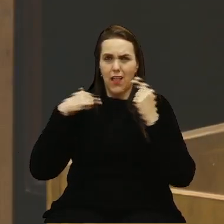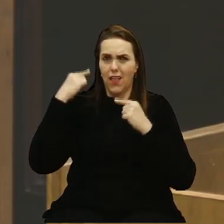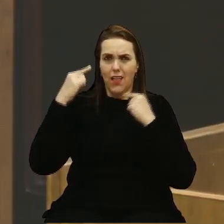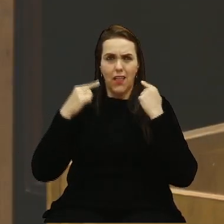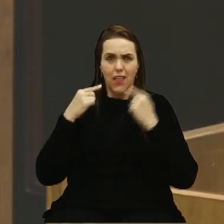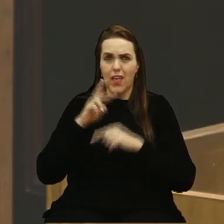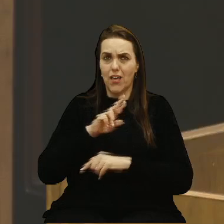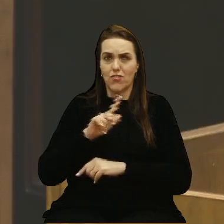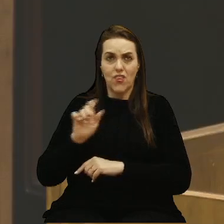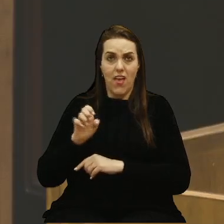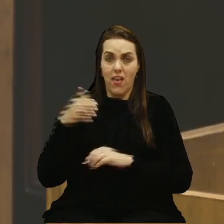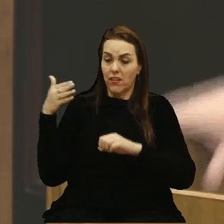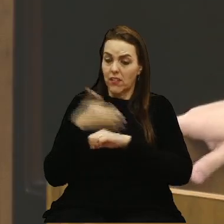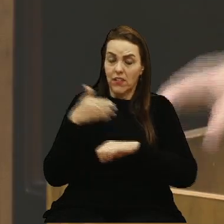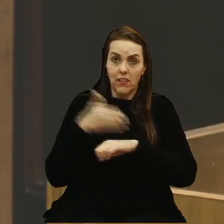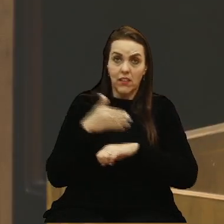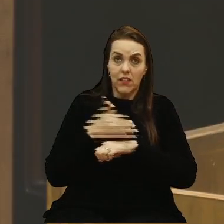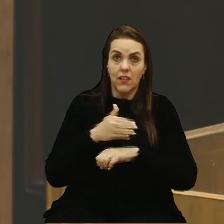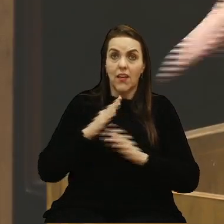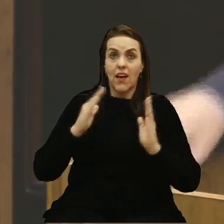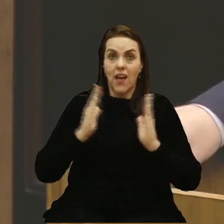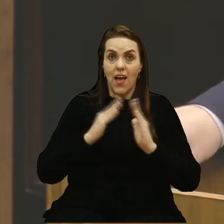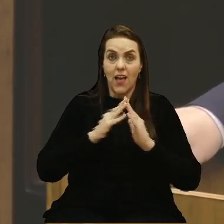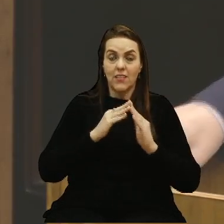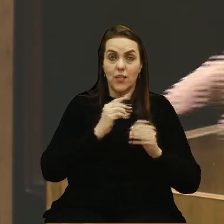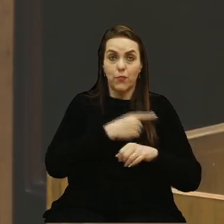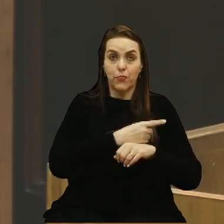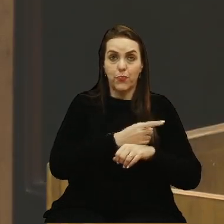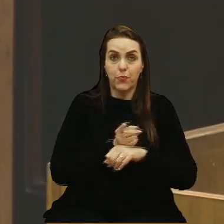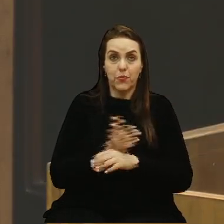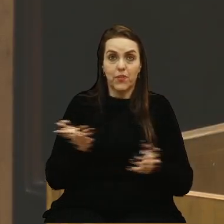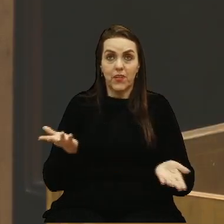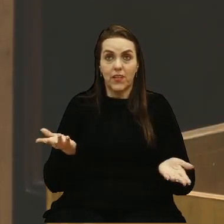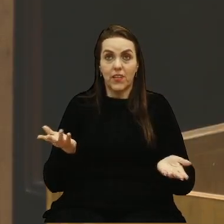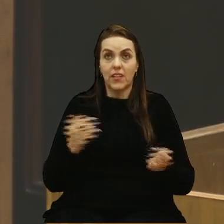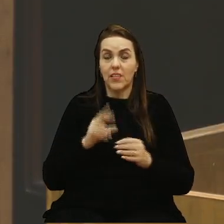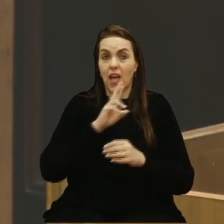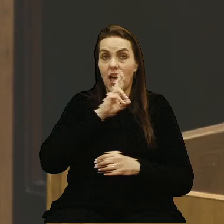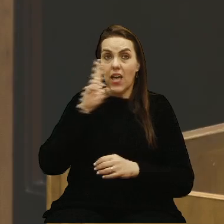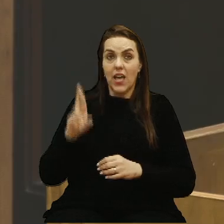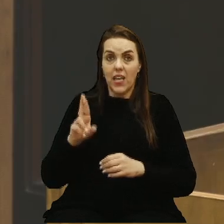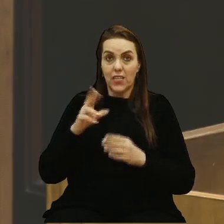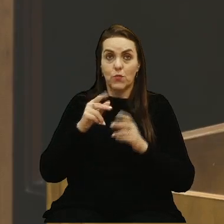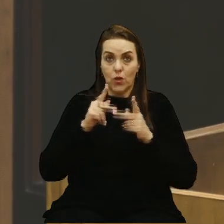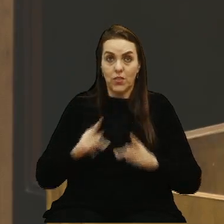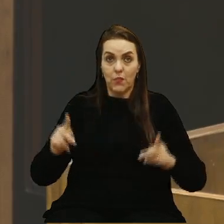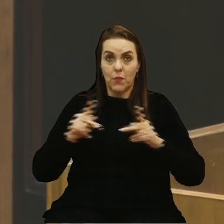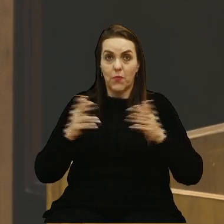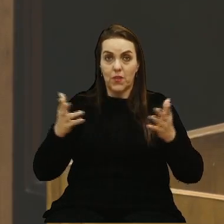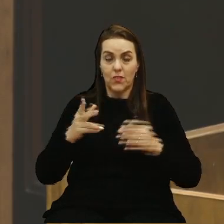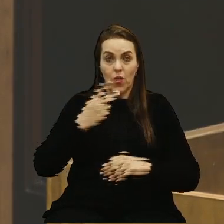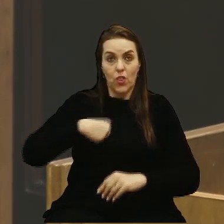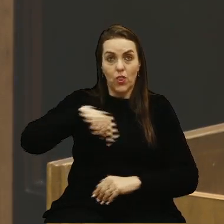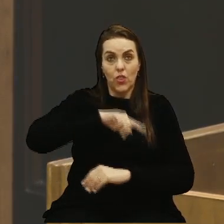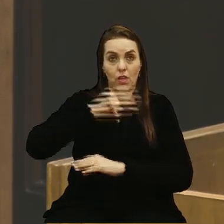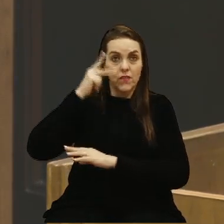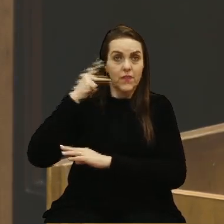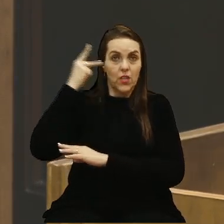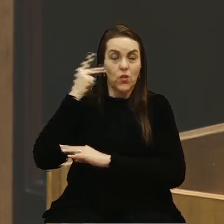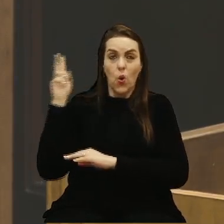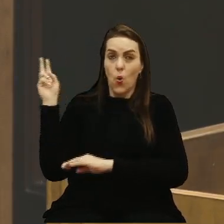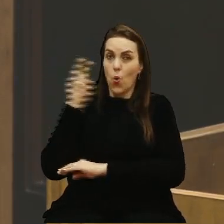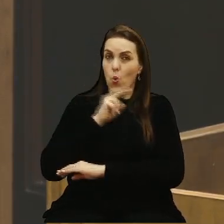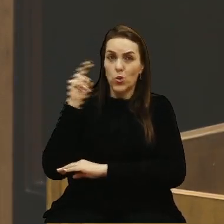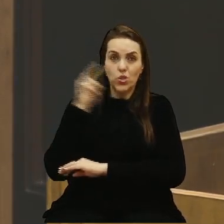está indo nas casas medir as contas. É isso que tem acontecido. Essa é a resposta que a gente dá para a população. Nós, vereadores, precisamos com urgência buscar um